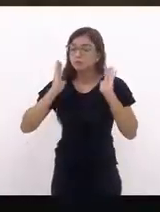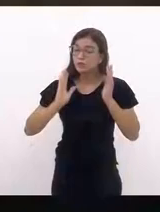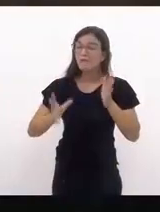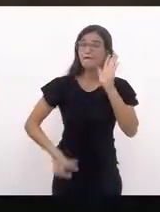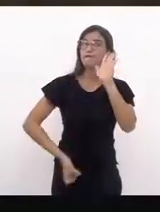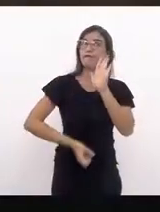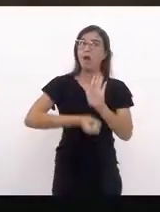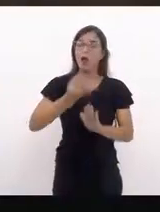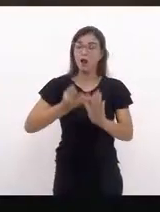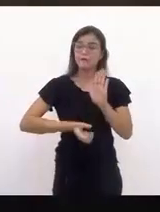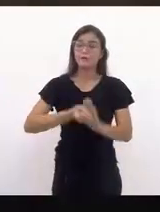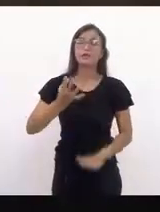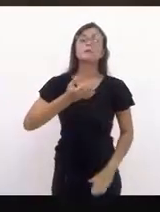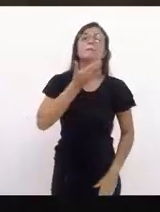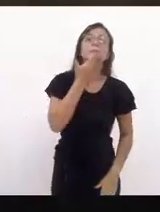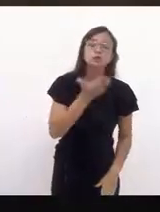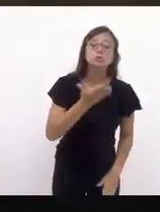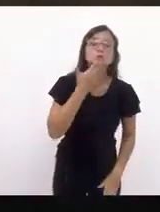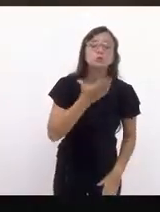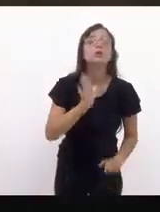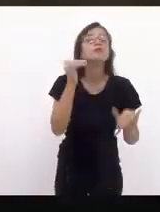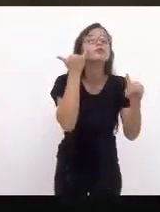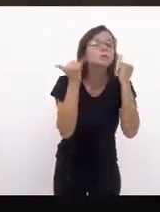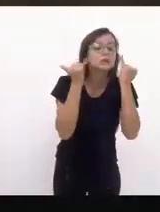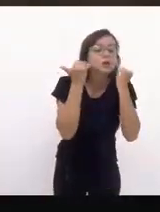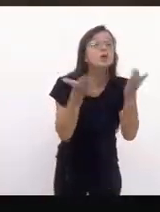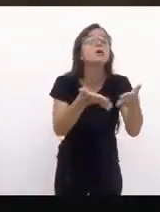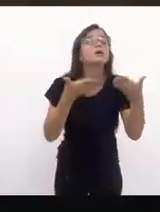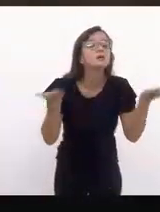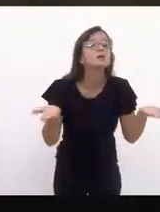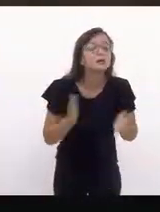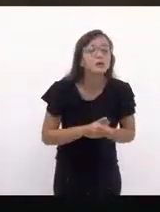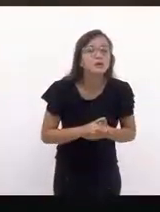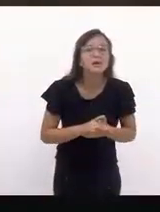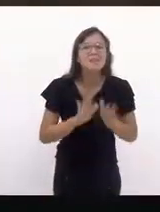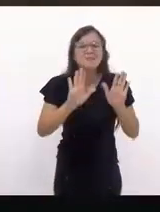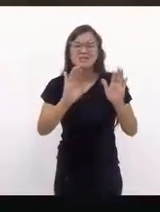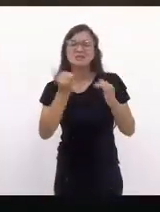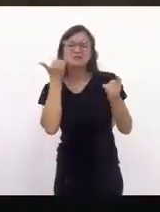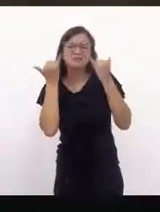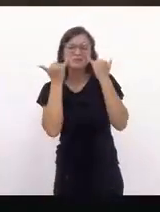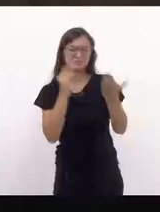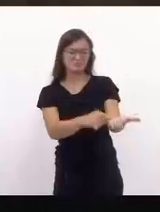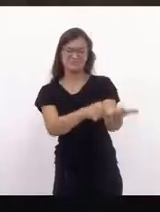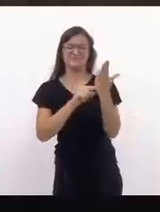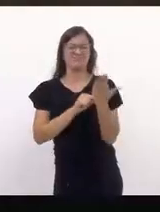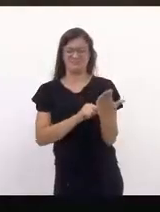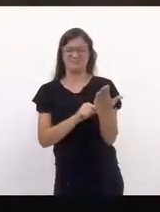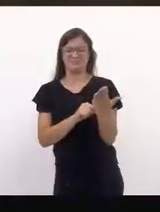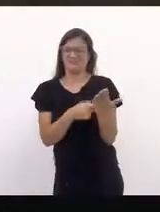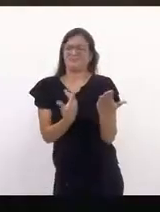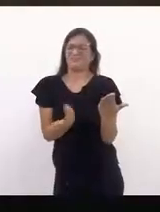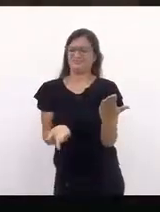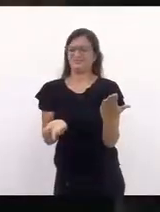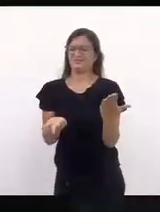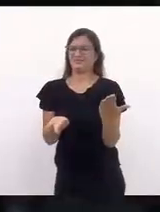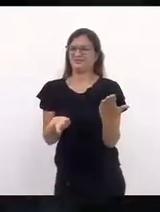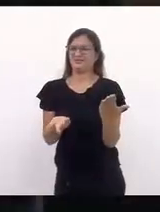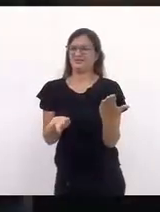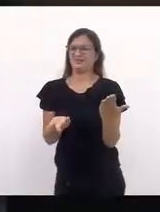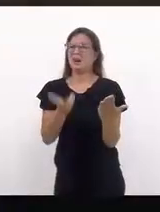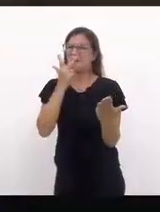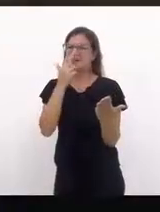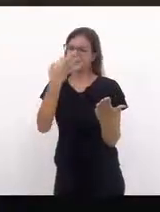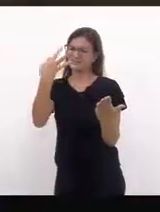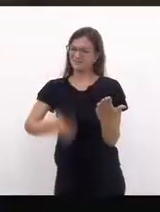requerimento com pedido de informações as informações não vieram concreto Deputado Márcio Gualberto e são milhões são